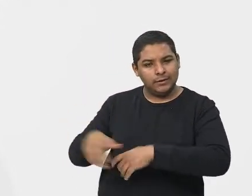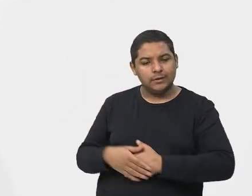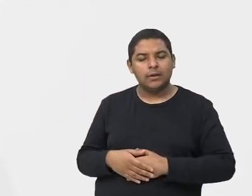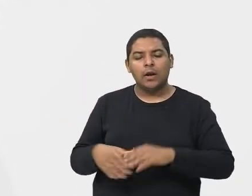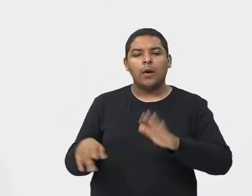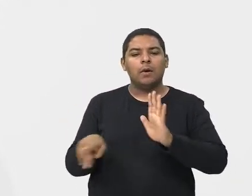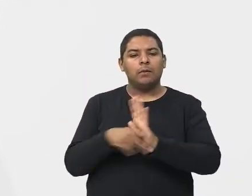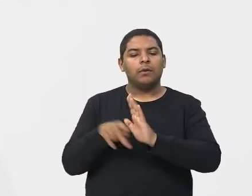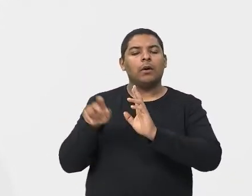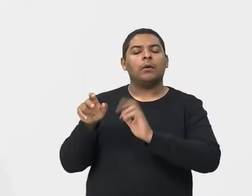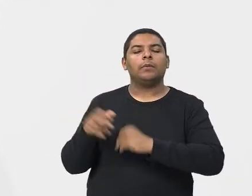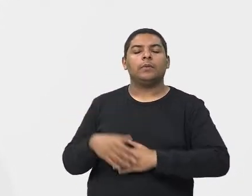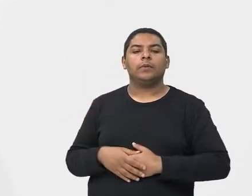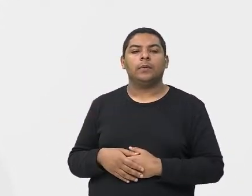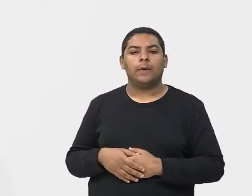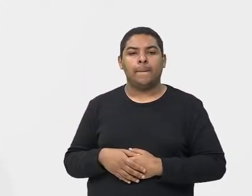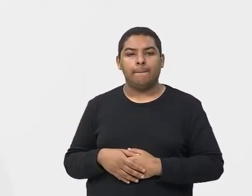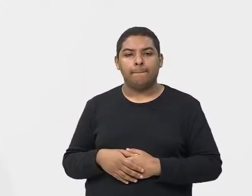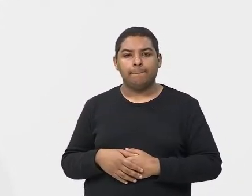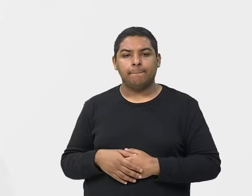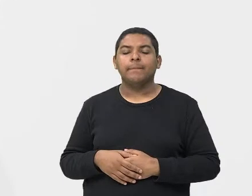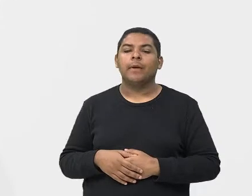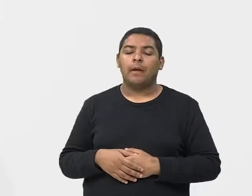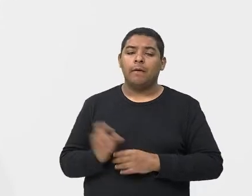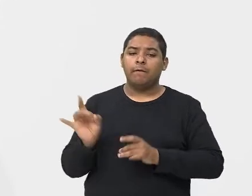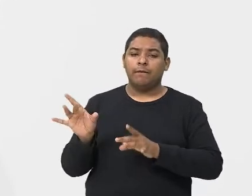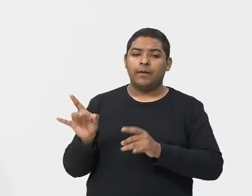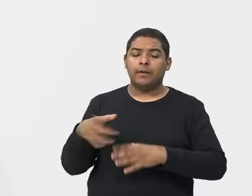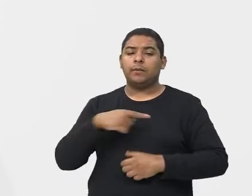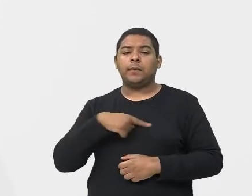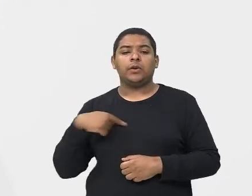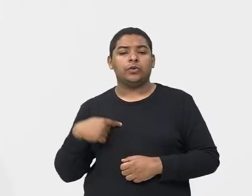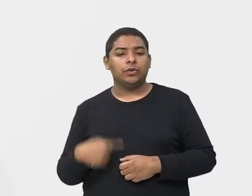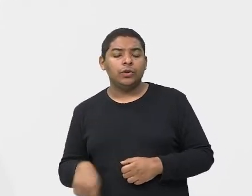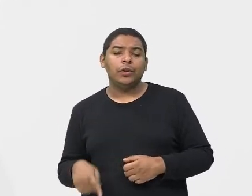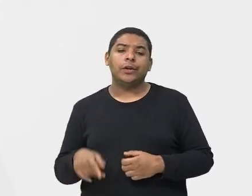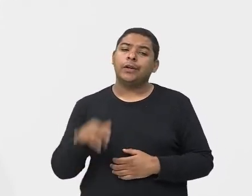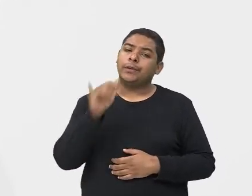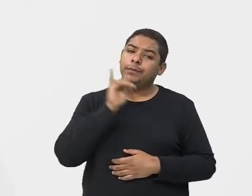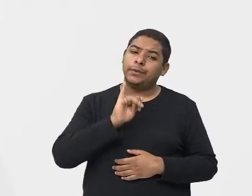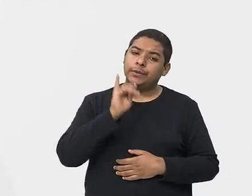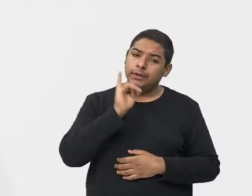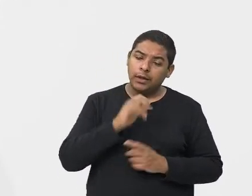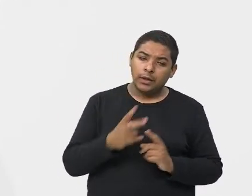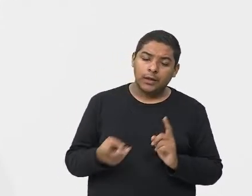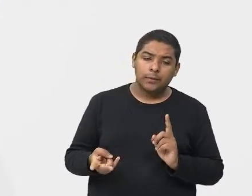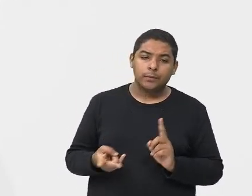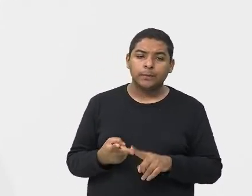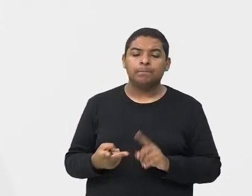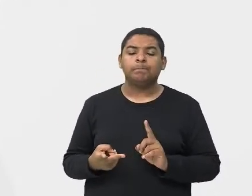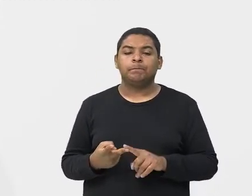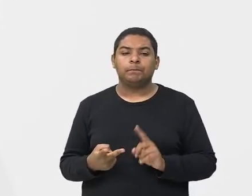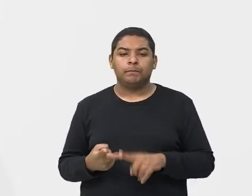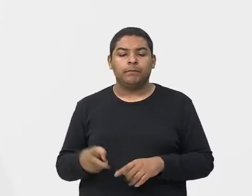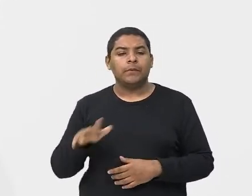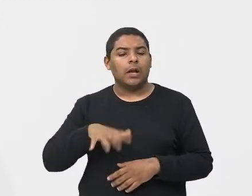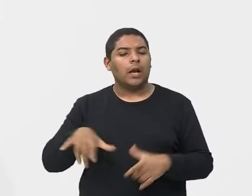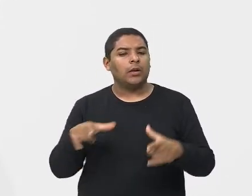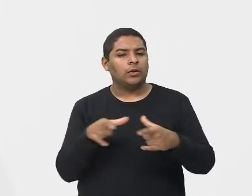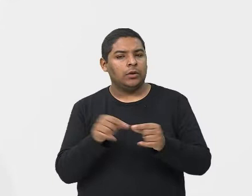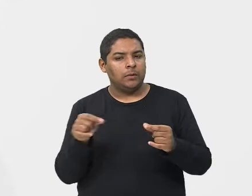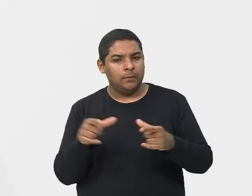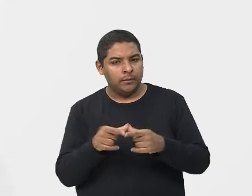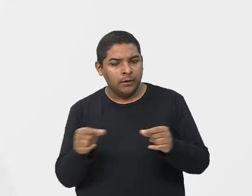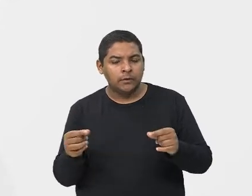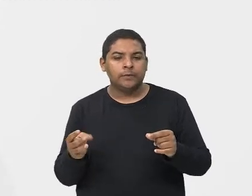acabam vendendo tanto principalmente lá para a China, né, que eles acabam precisando bastante, também essa parte ali do Japão. Então a